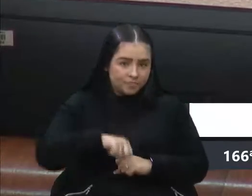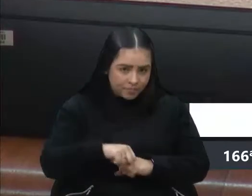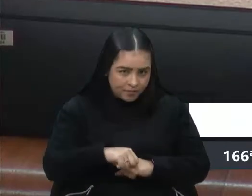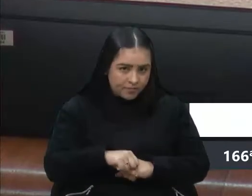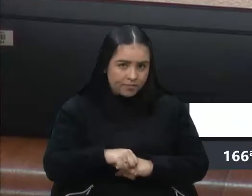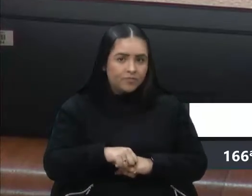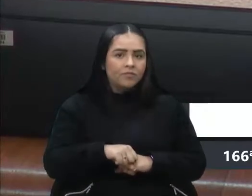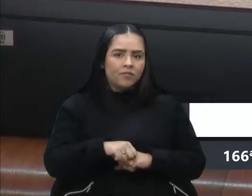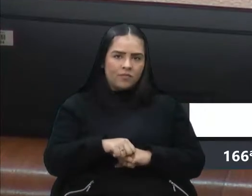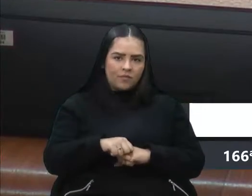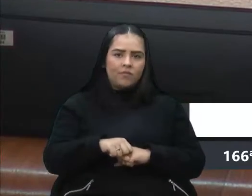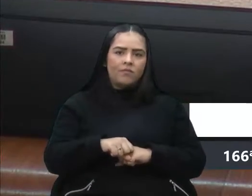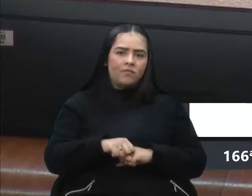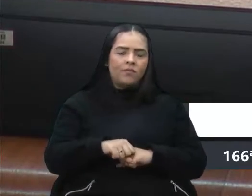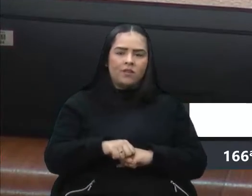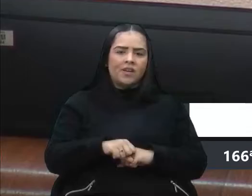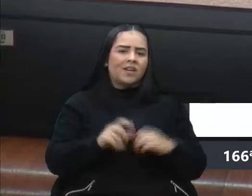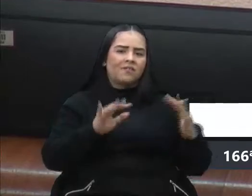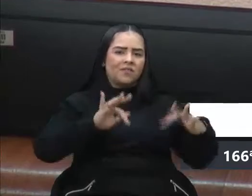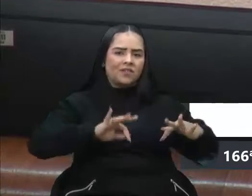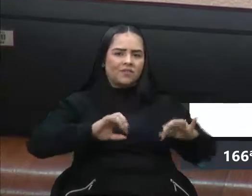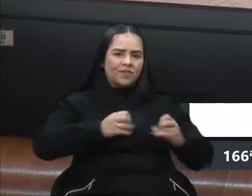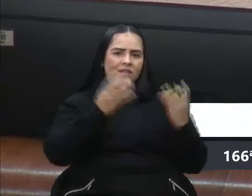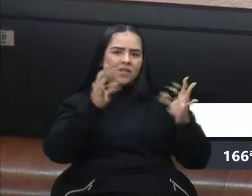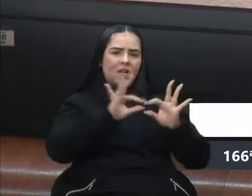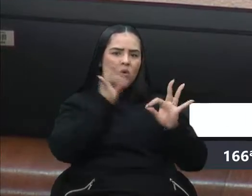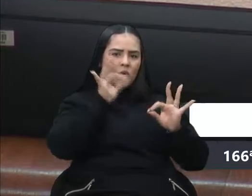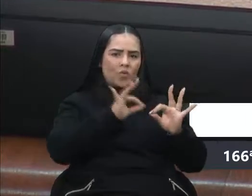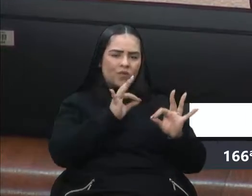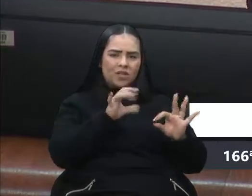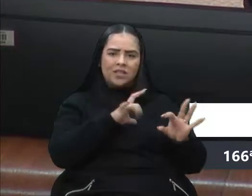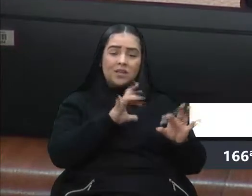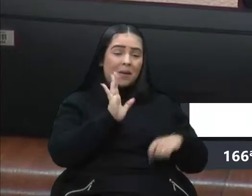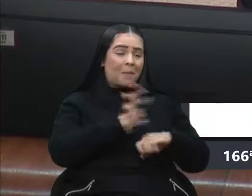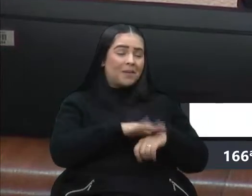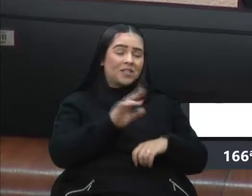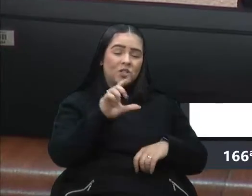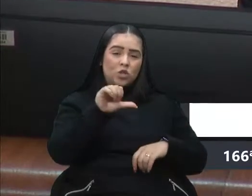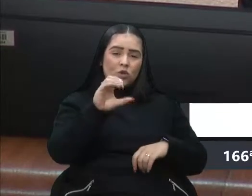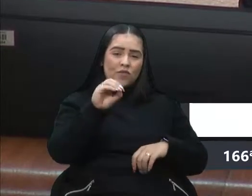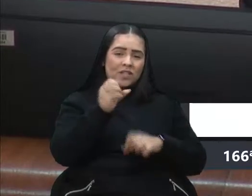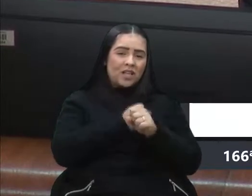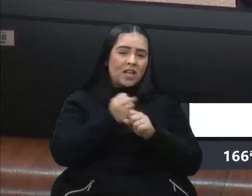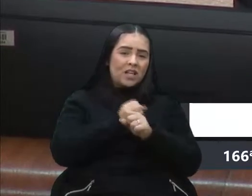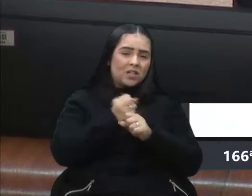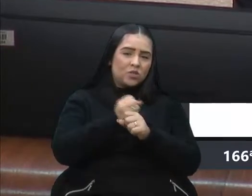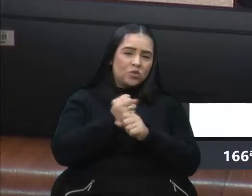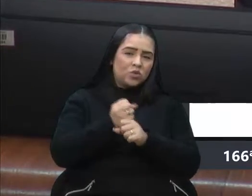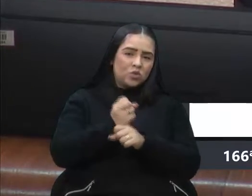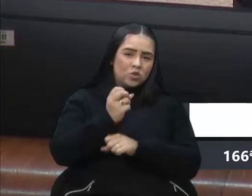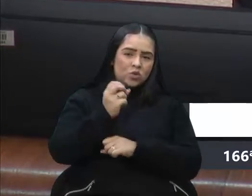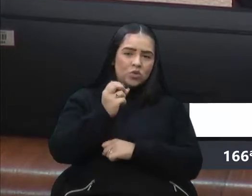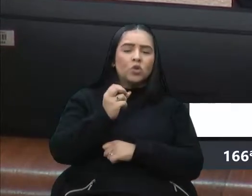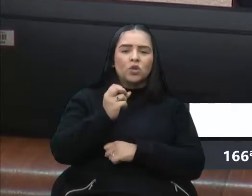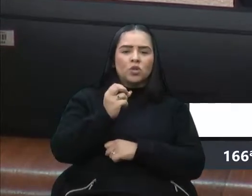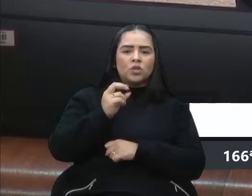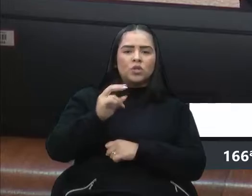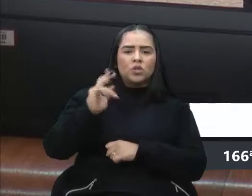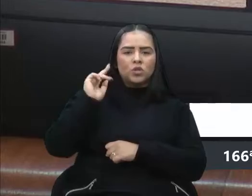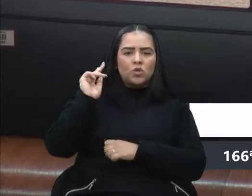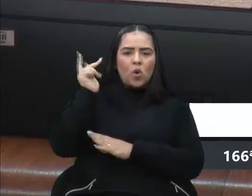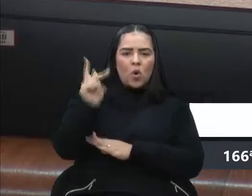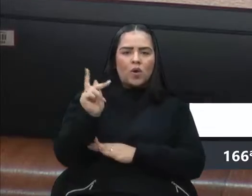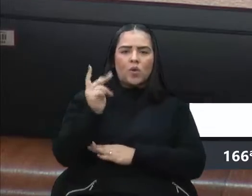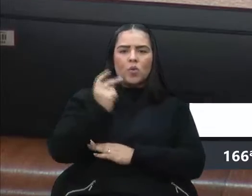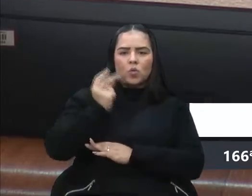estar enterrando a Festa da Uva. E esse é um evento histórico com mais de 90 anos de história, cultura, tradição, que